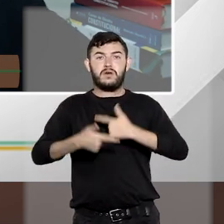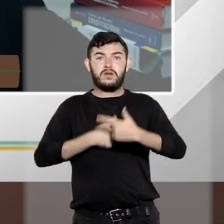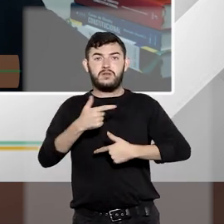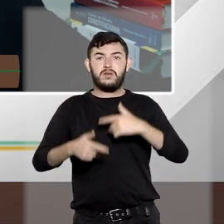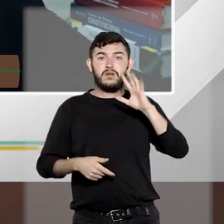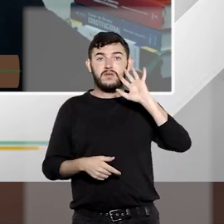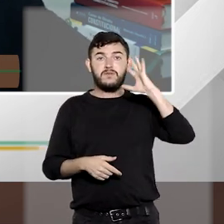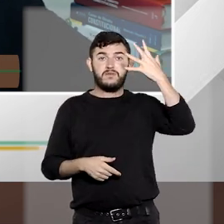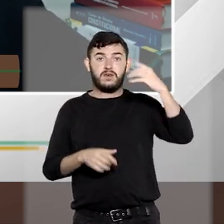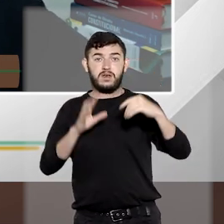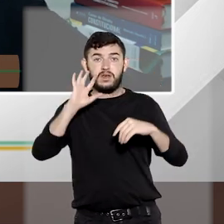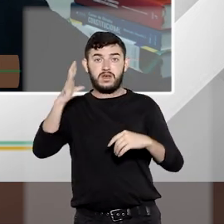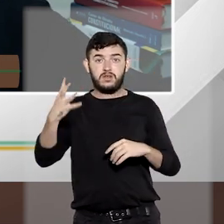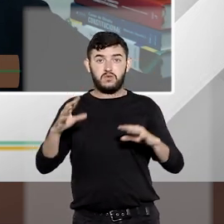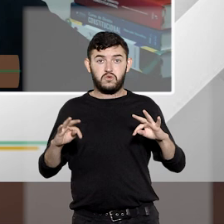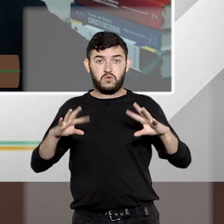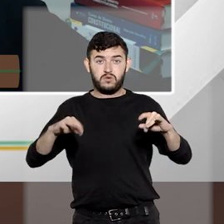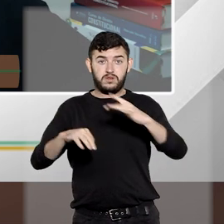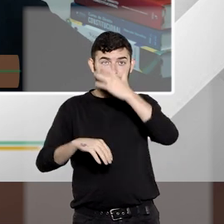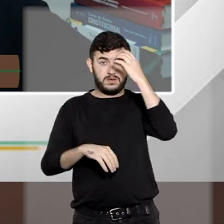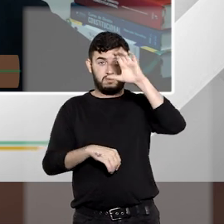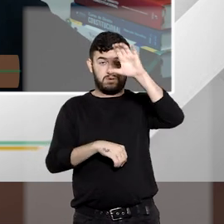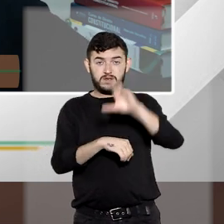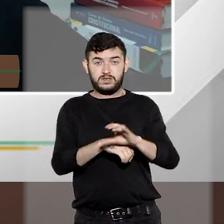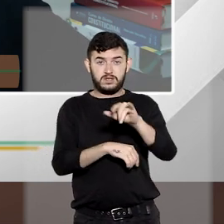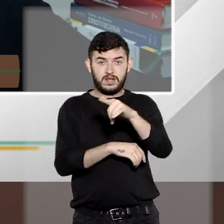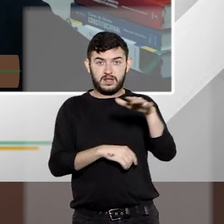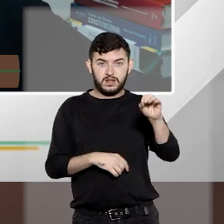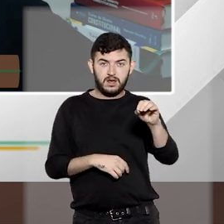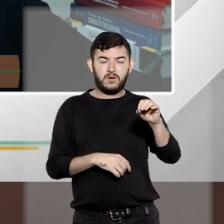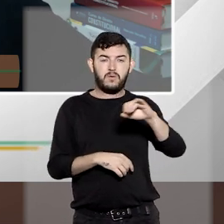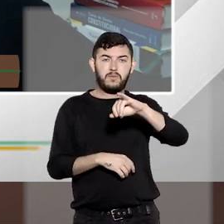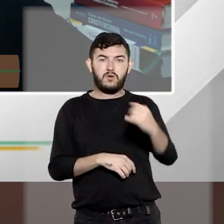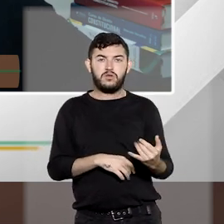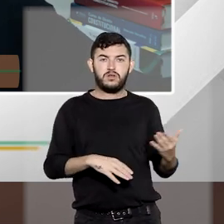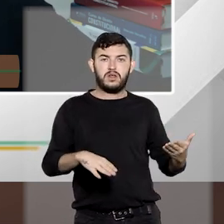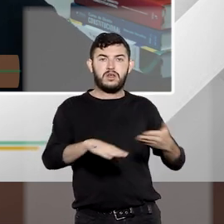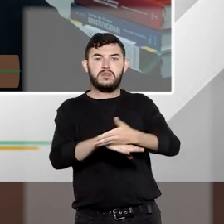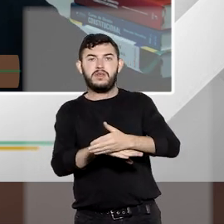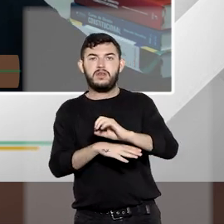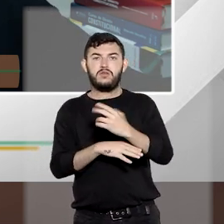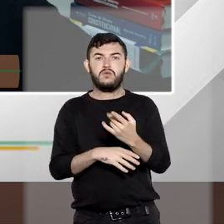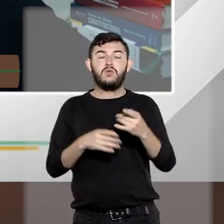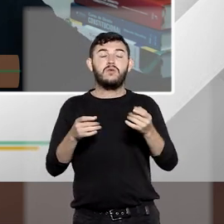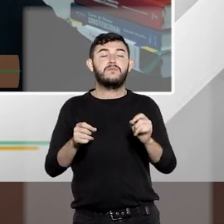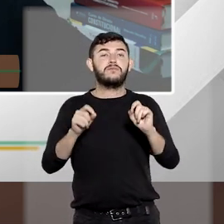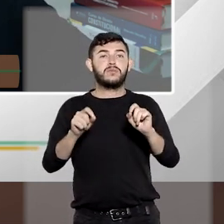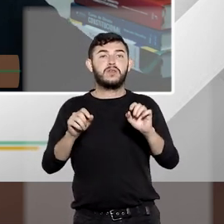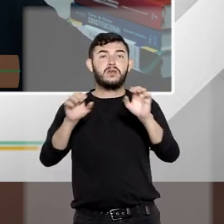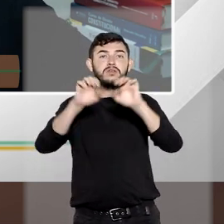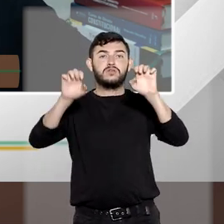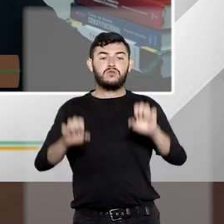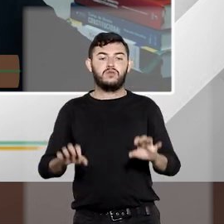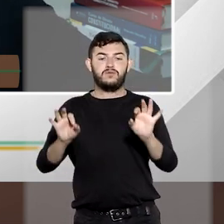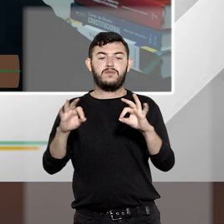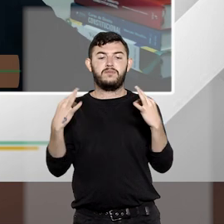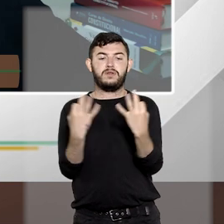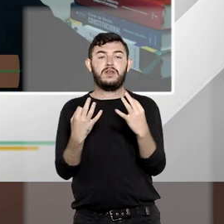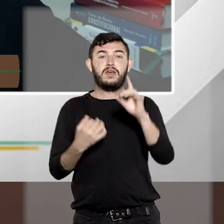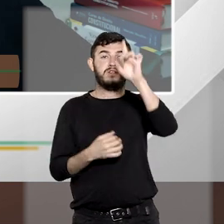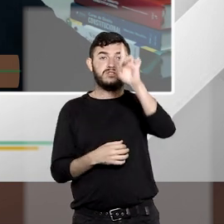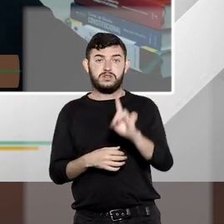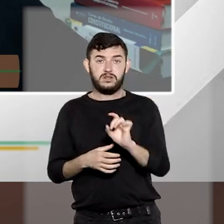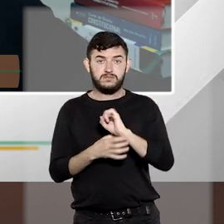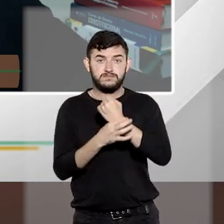todo cidadão que tem o acesso à oportunidade, ou que vai ter o psicológico ali, né, estrutura, às vezes, familiar, para poder correr atrás dos seus